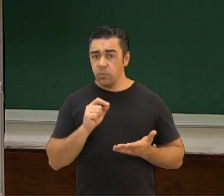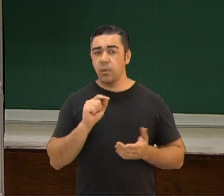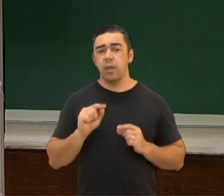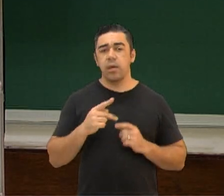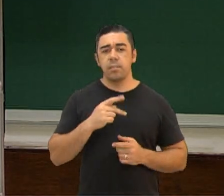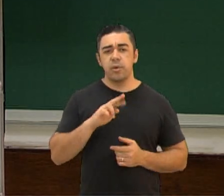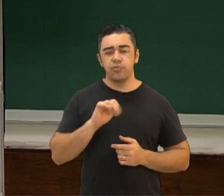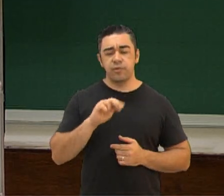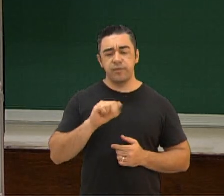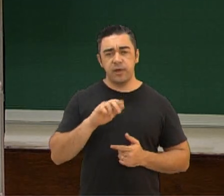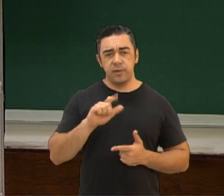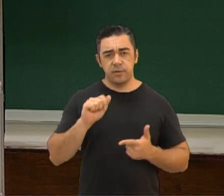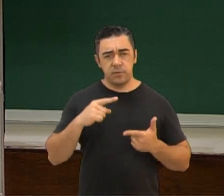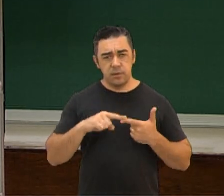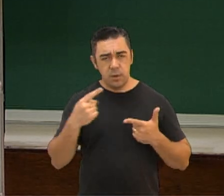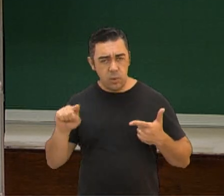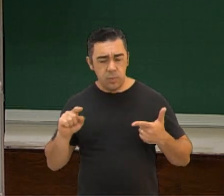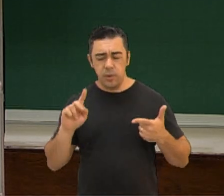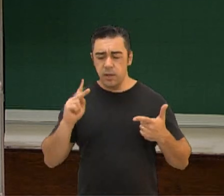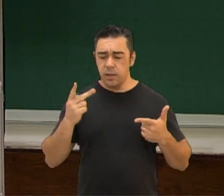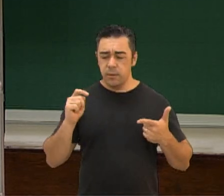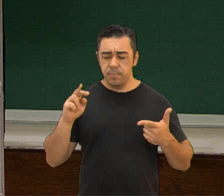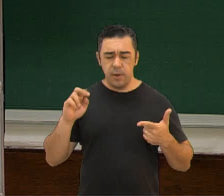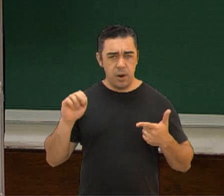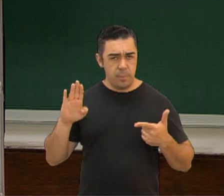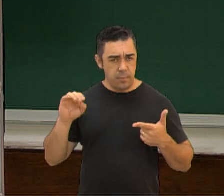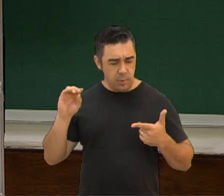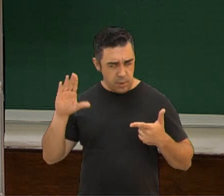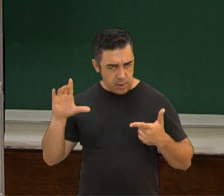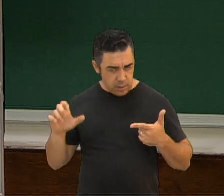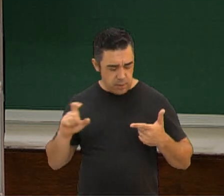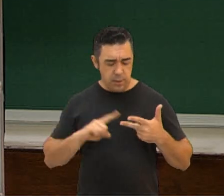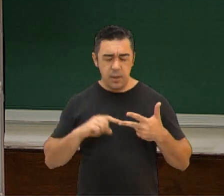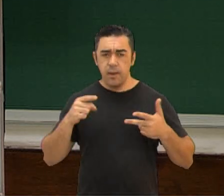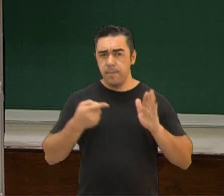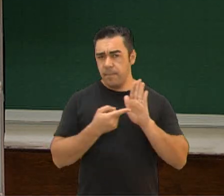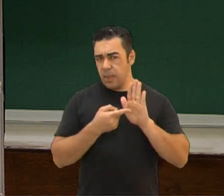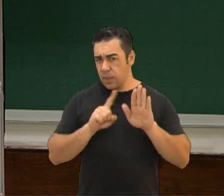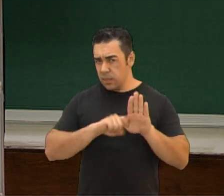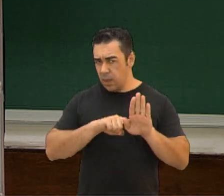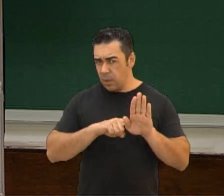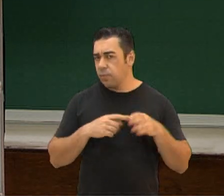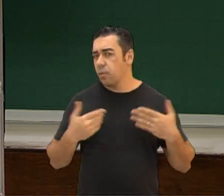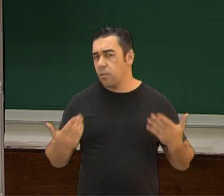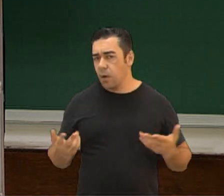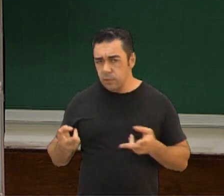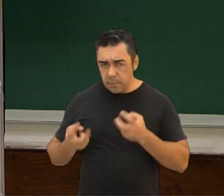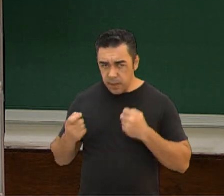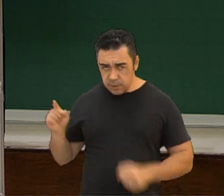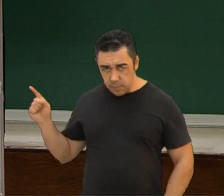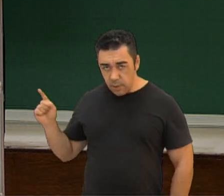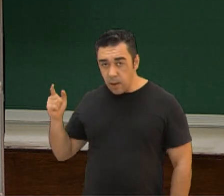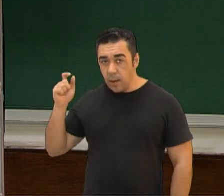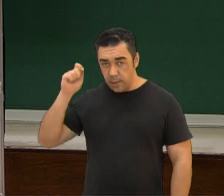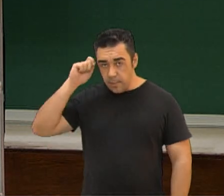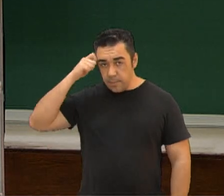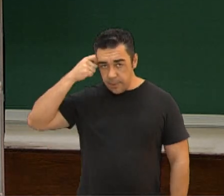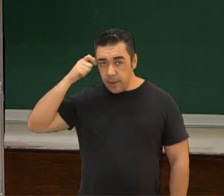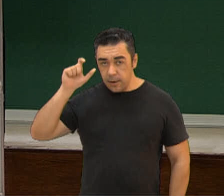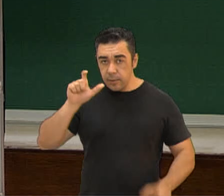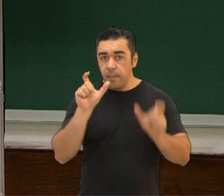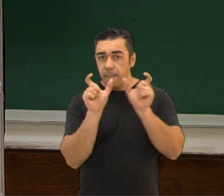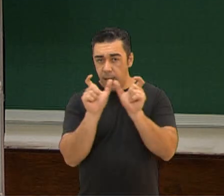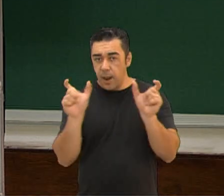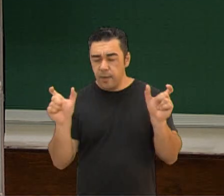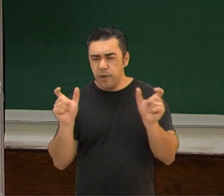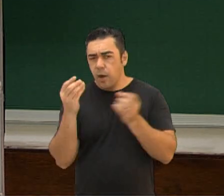personificação, hipérbole, metáfora? Quais são as figuras presentes ali? Perceberam que as palavras estavam em negritos, né? Como